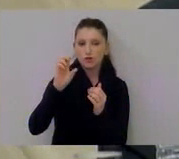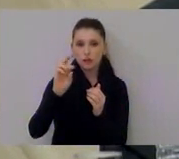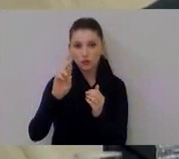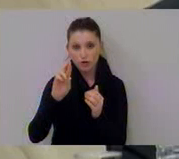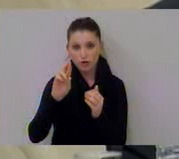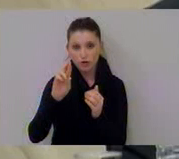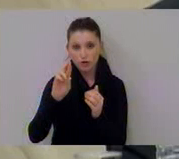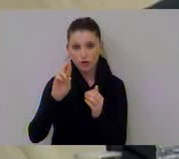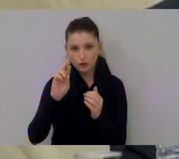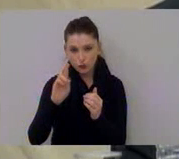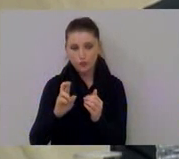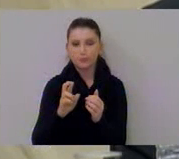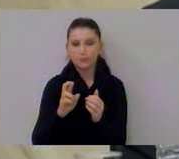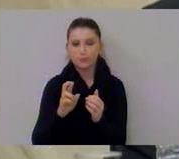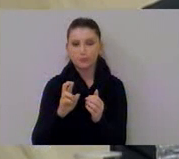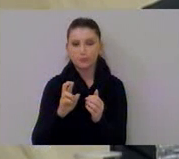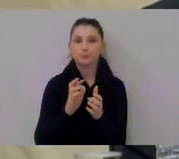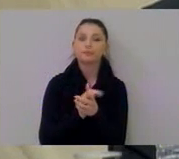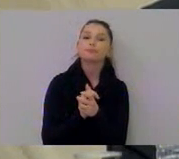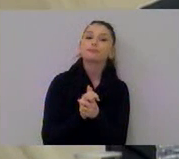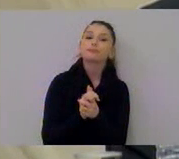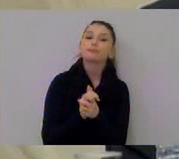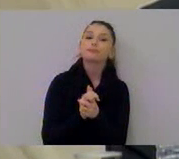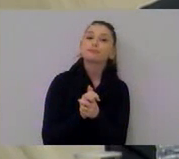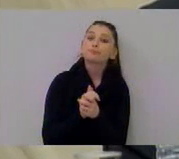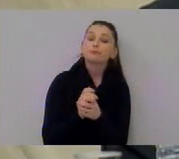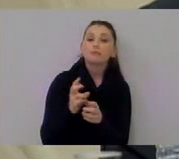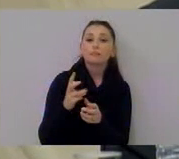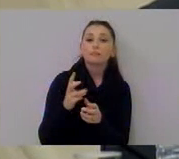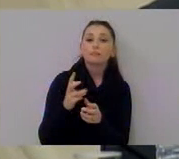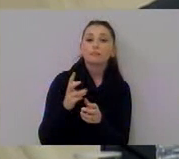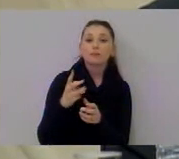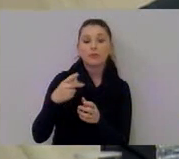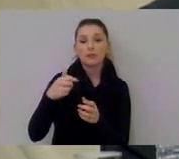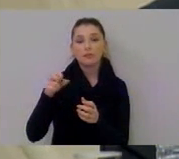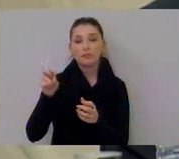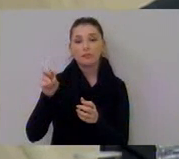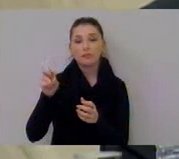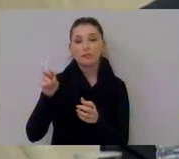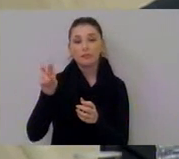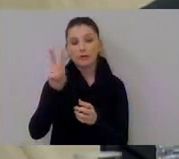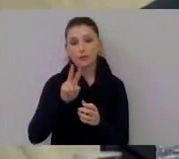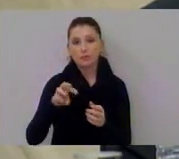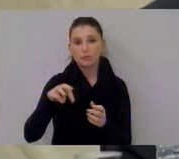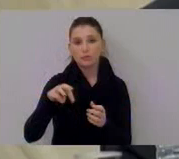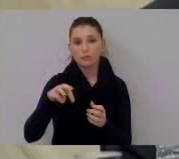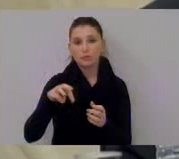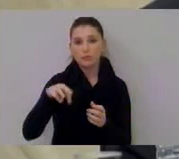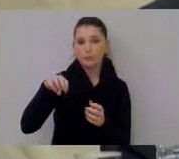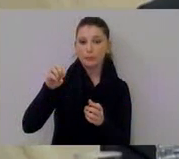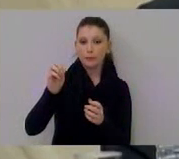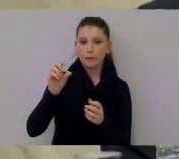314/2015. Autoria: vereador Moacir da Júri. Assunto: